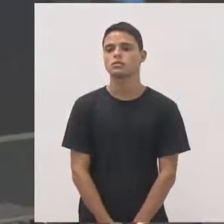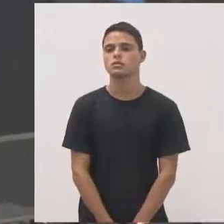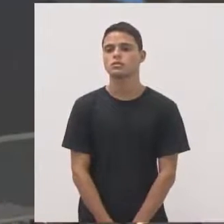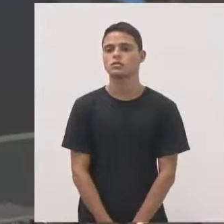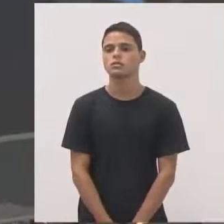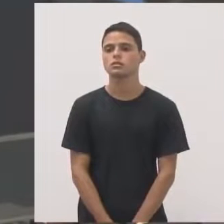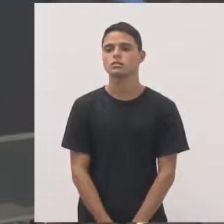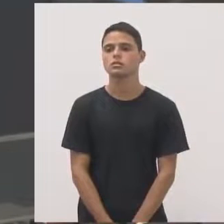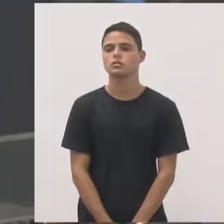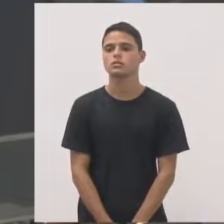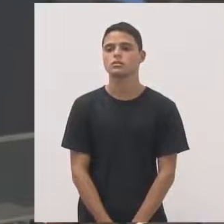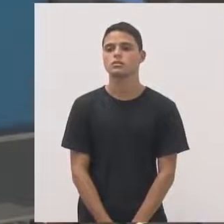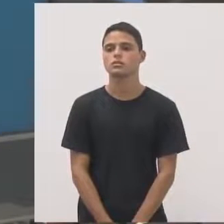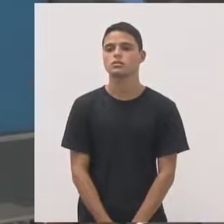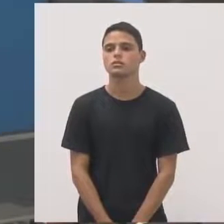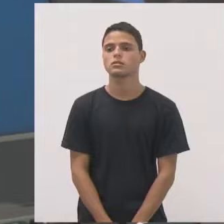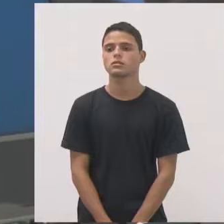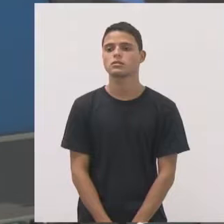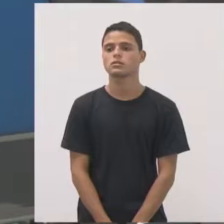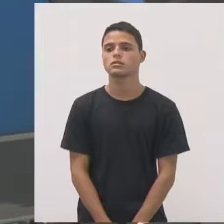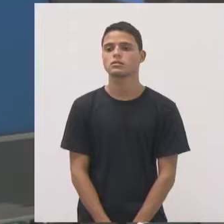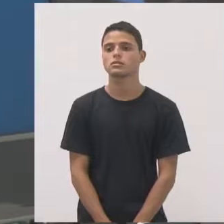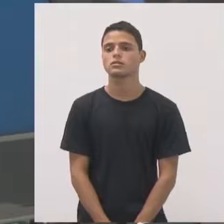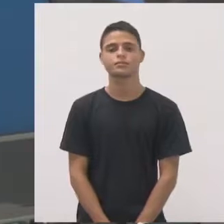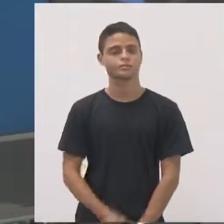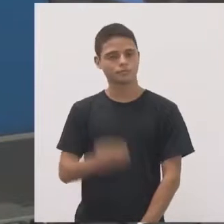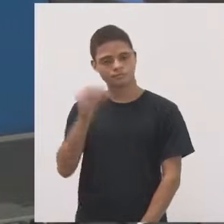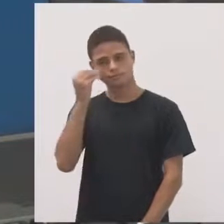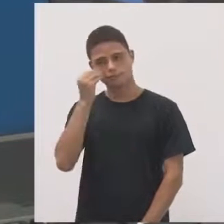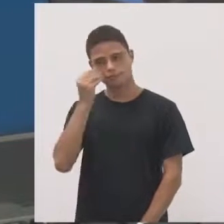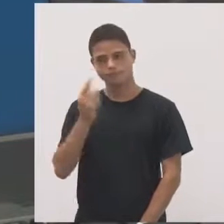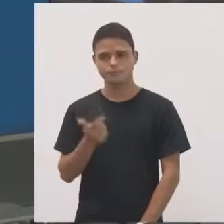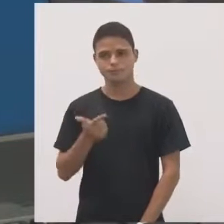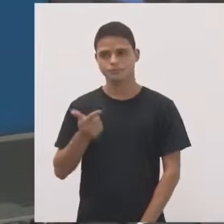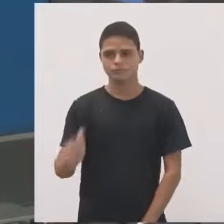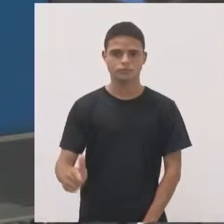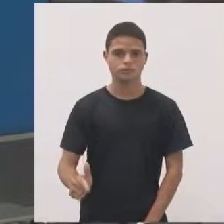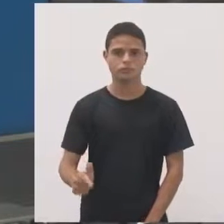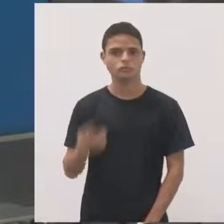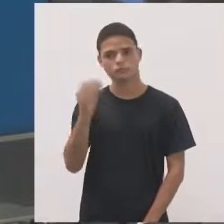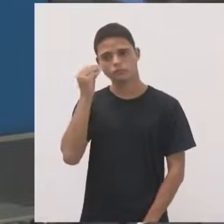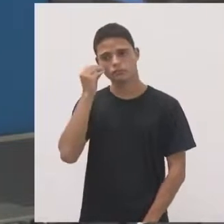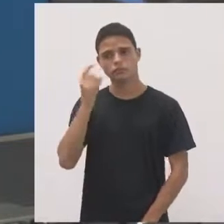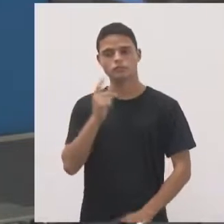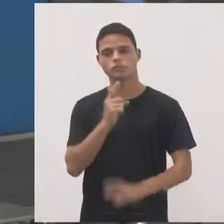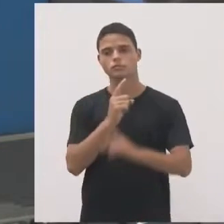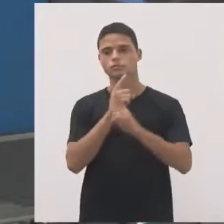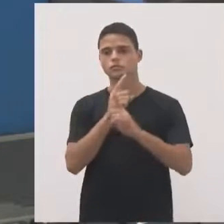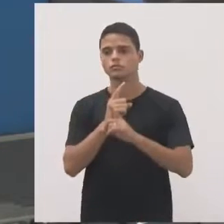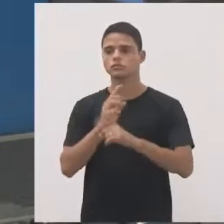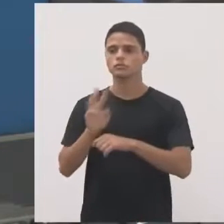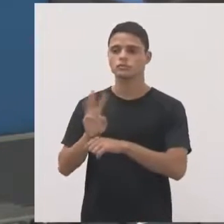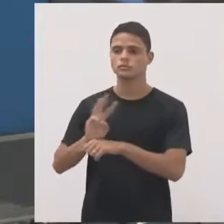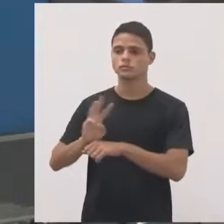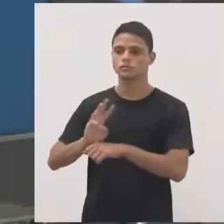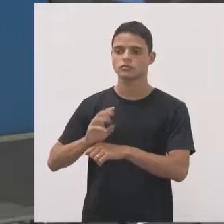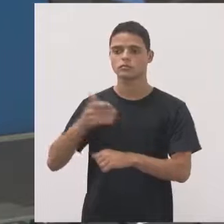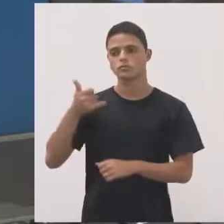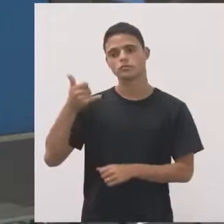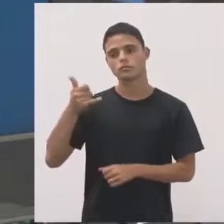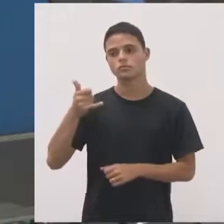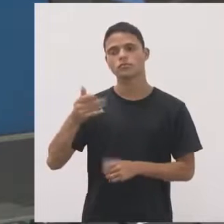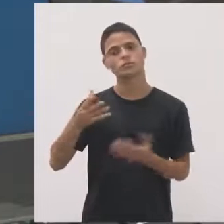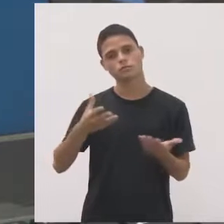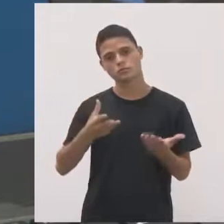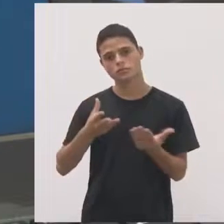Estamos tentando aqui, gente. Vou tentar reiniciar ele para ver se ele acha o meu Wi-Fi daqui. Do seu celular. Isso, muitos